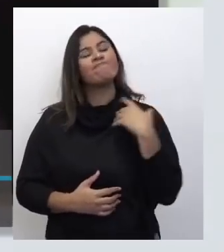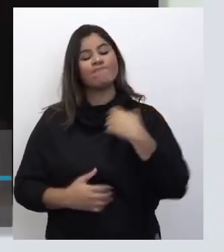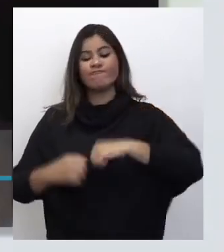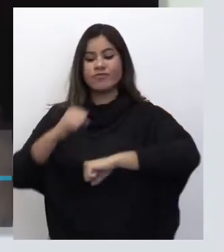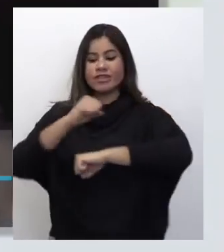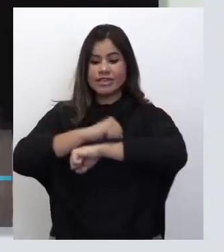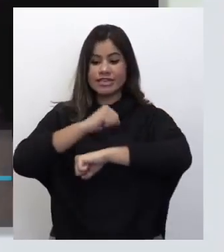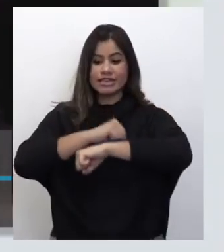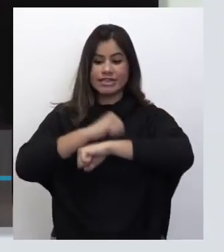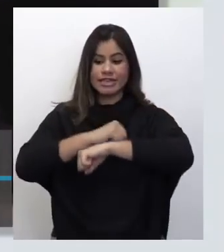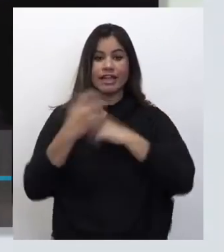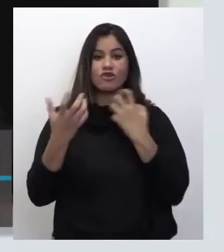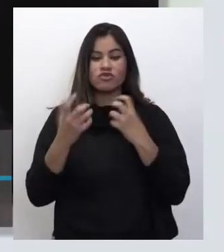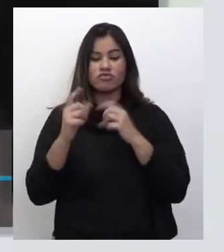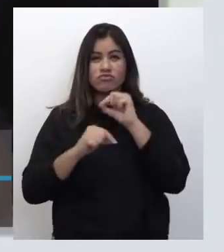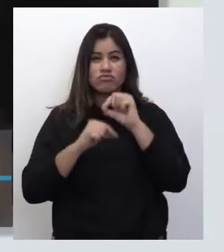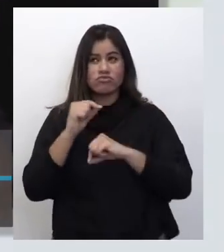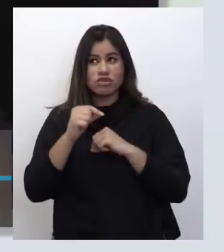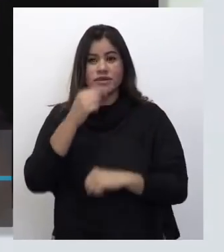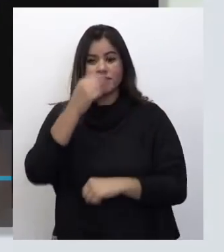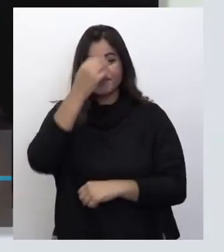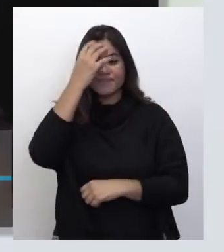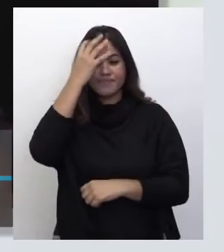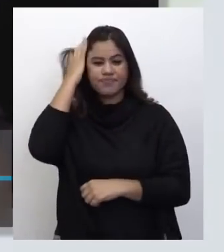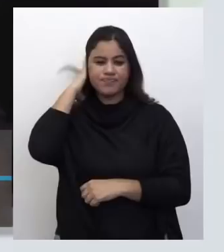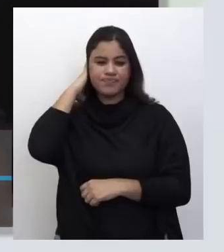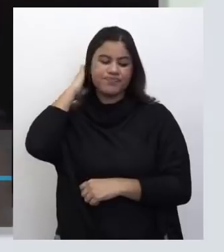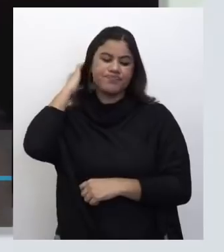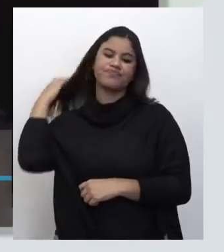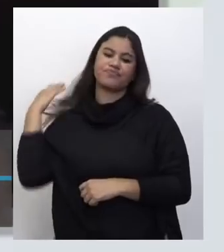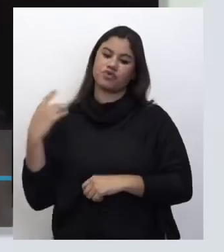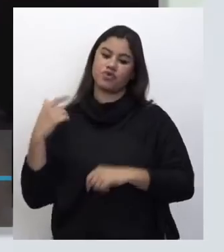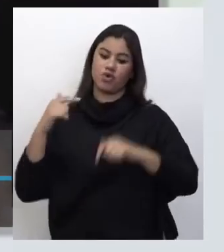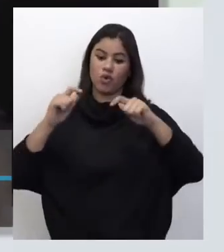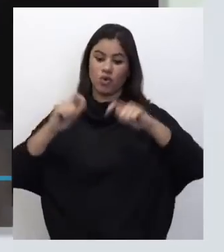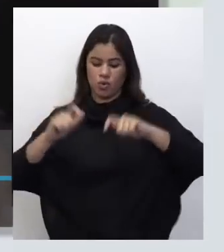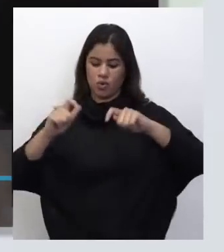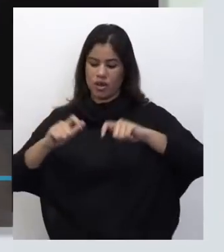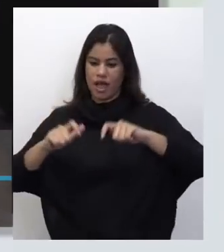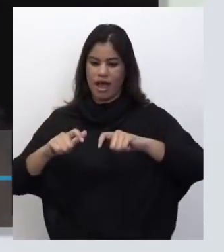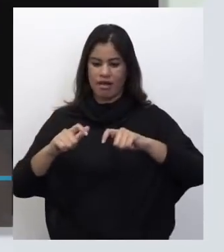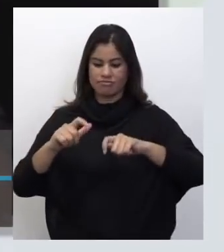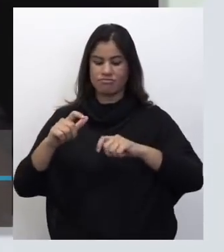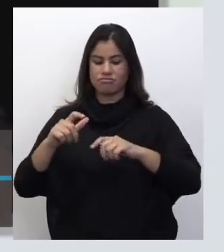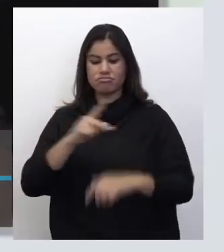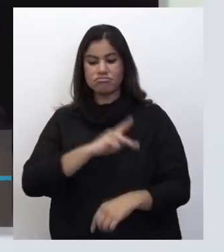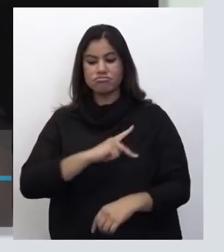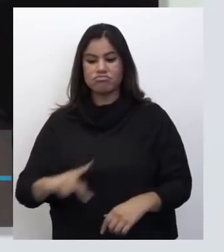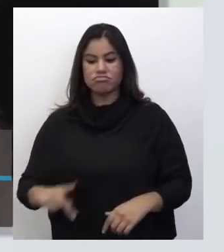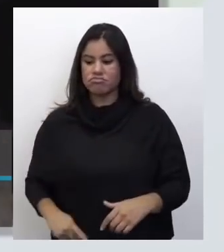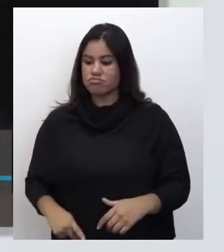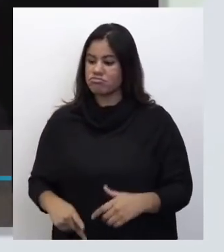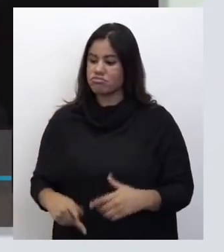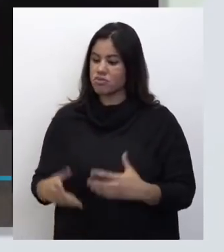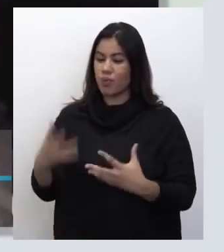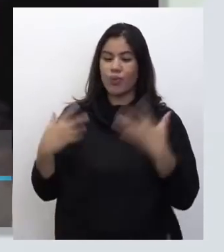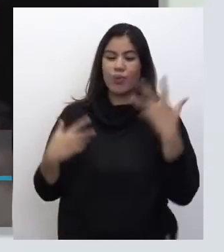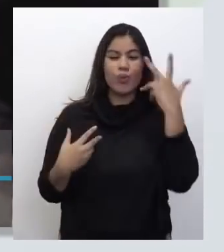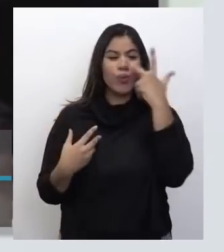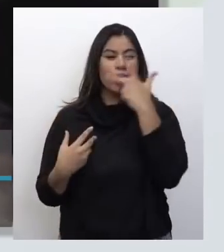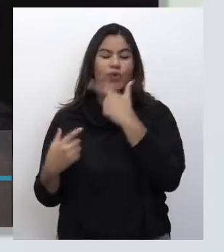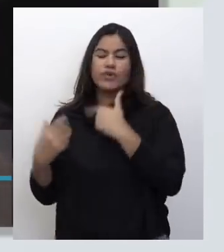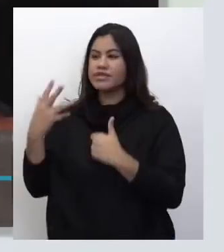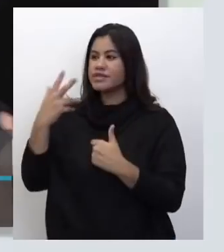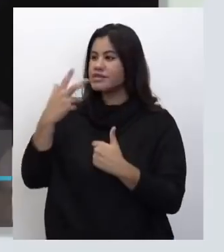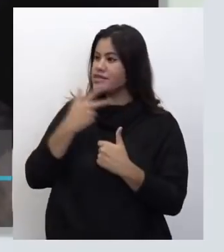janela hackeada? Espaços públicos mais convidativos. Porque normalmente o que acontece é